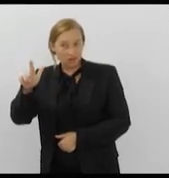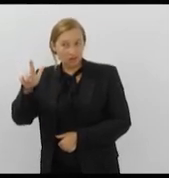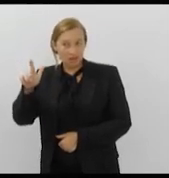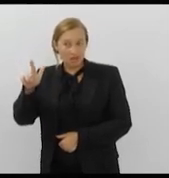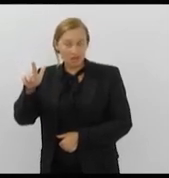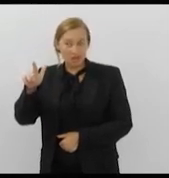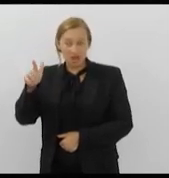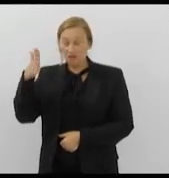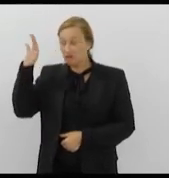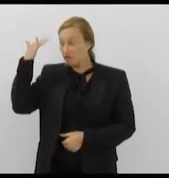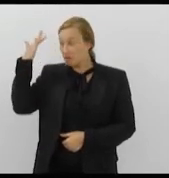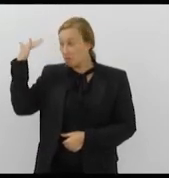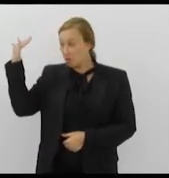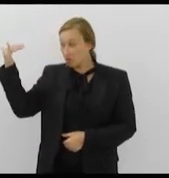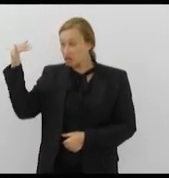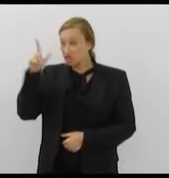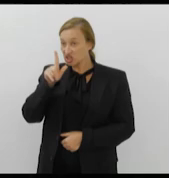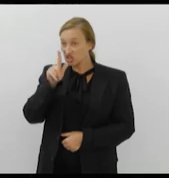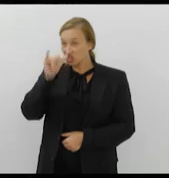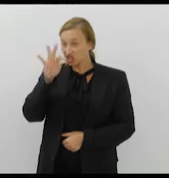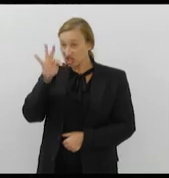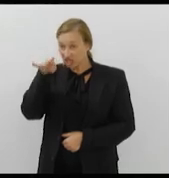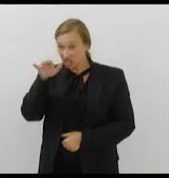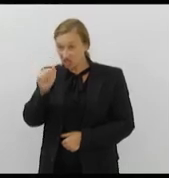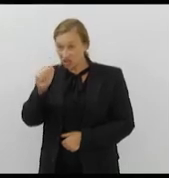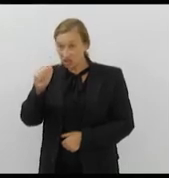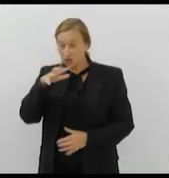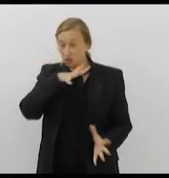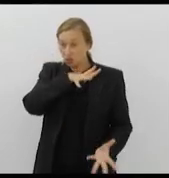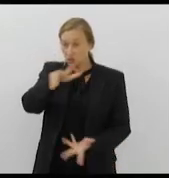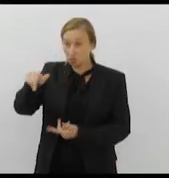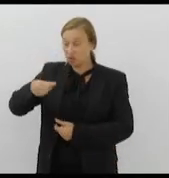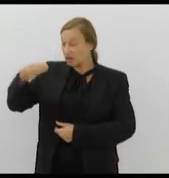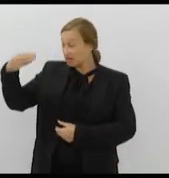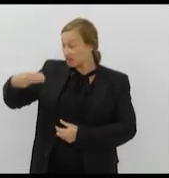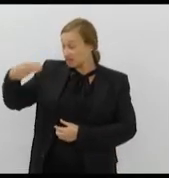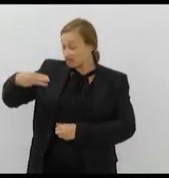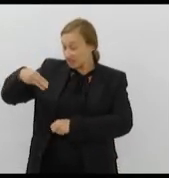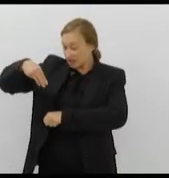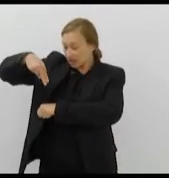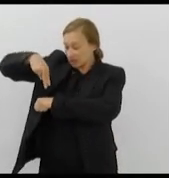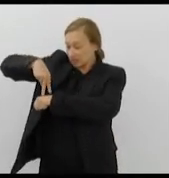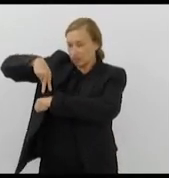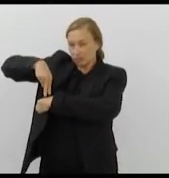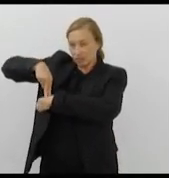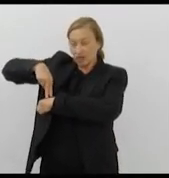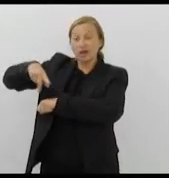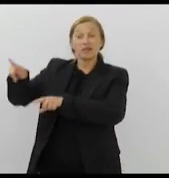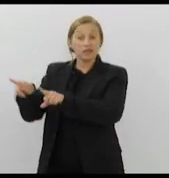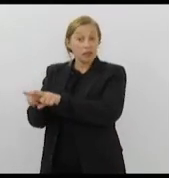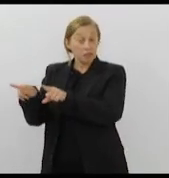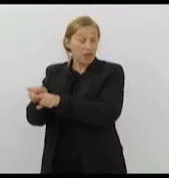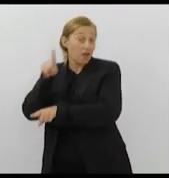maior ginasta do mundo, com a terceira colocada também americana, fazer todas